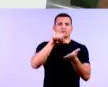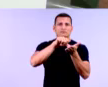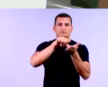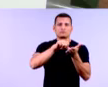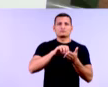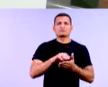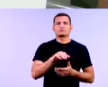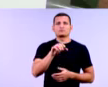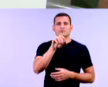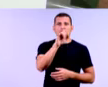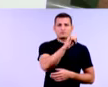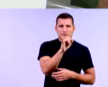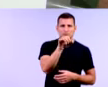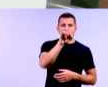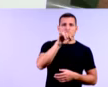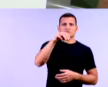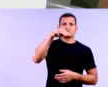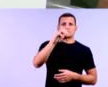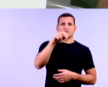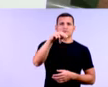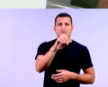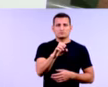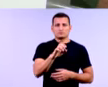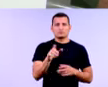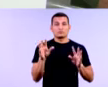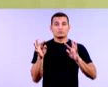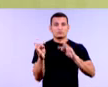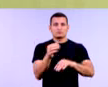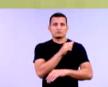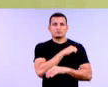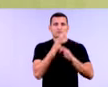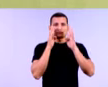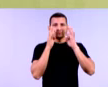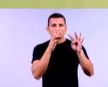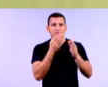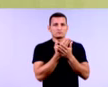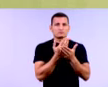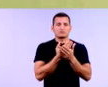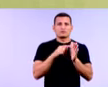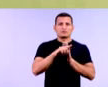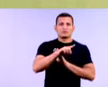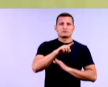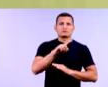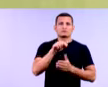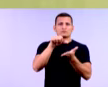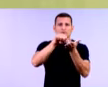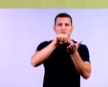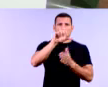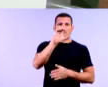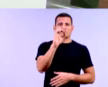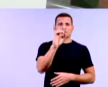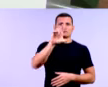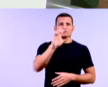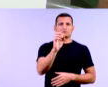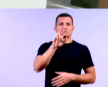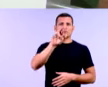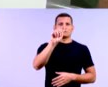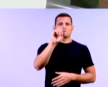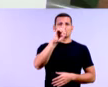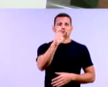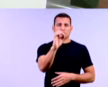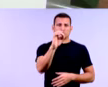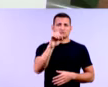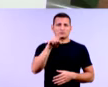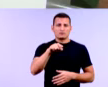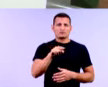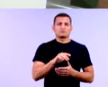a Simone, a tutora. Estão todos atentos à aula. A pergunta de Colorado é Liana. sobre... Isso,